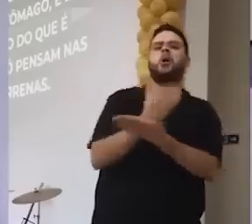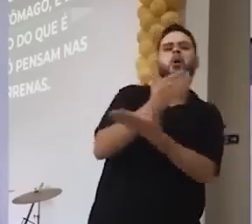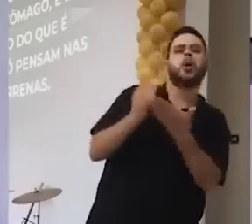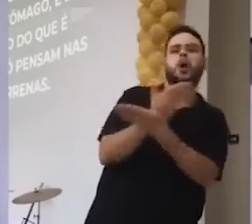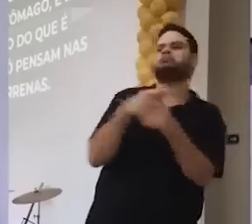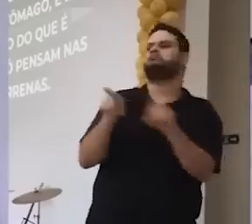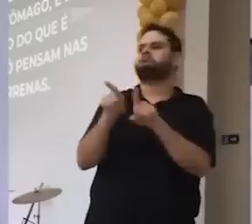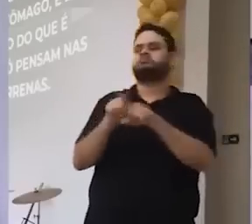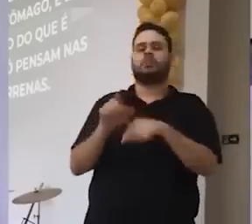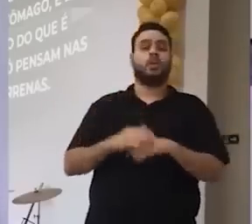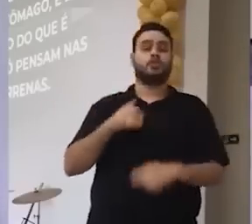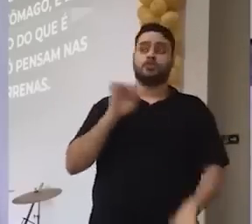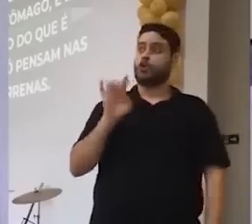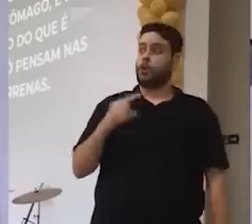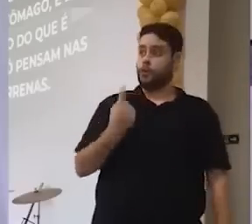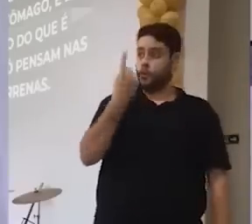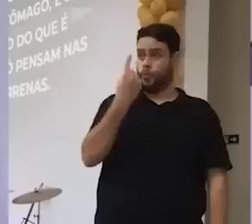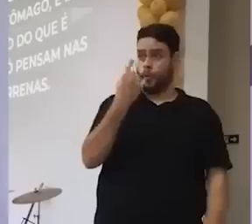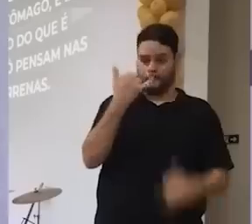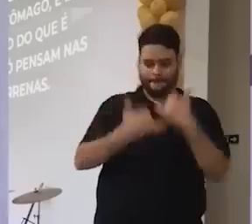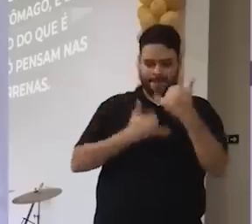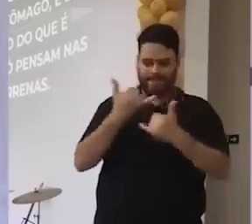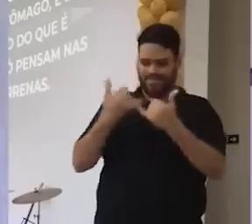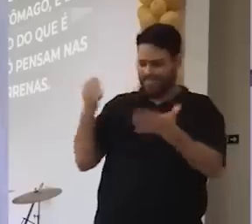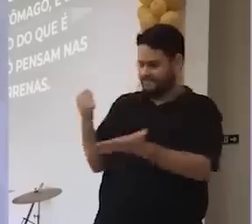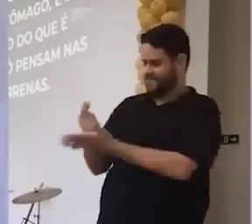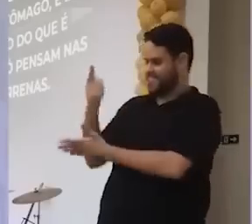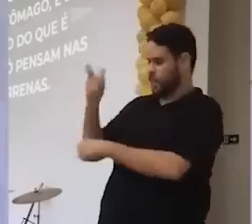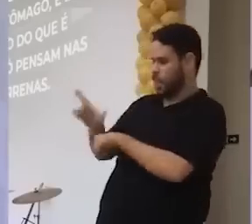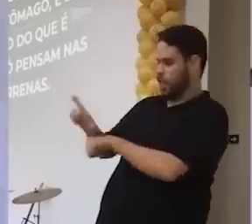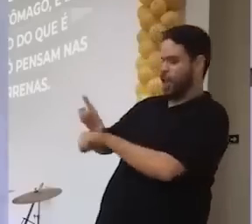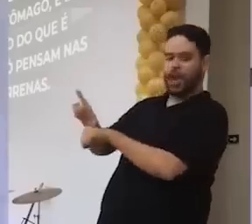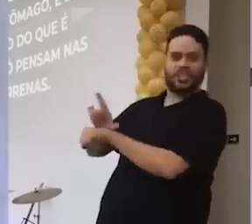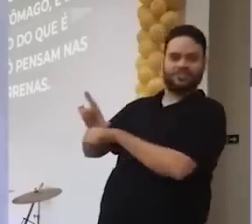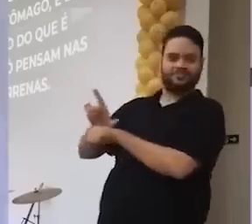eu só tive um brinquedo comprado em loja. Um carrinho de plástico.